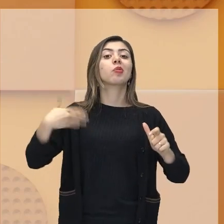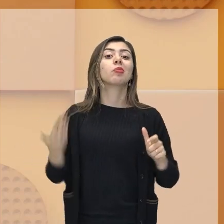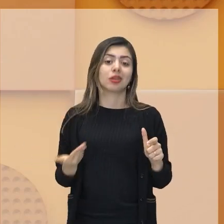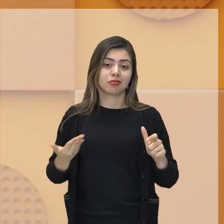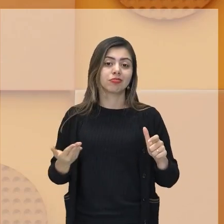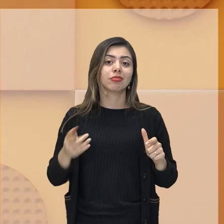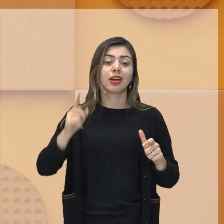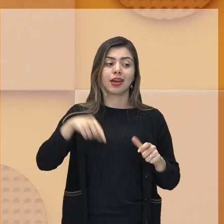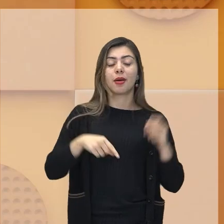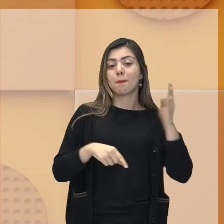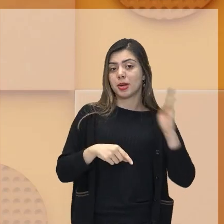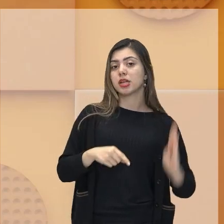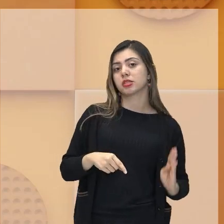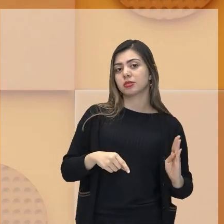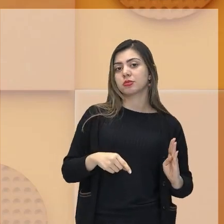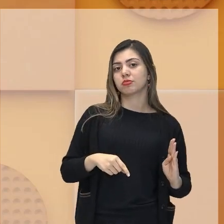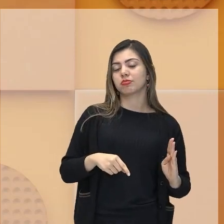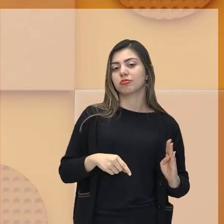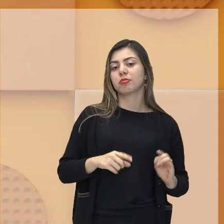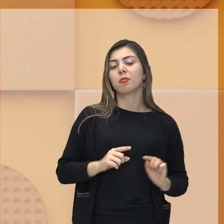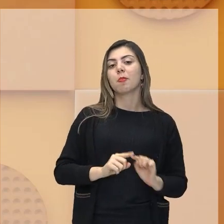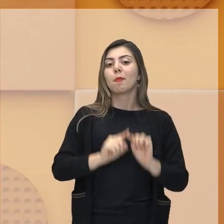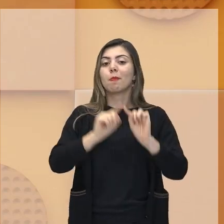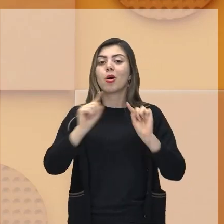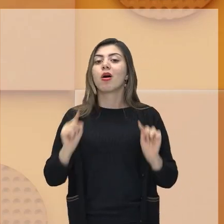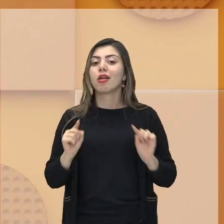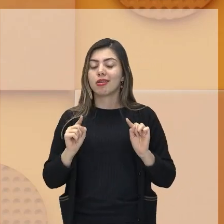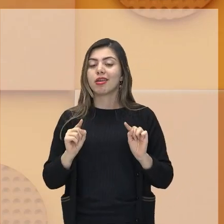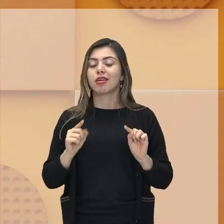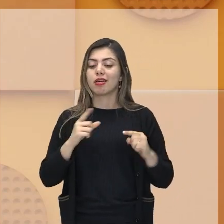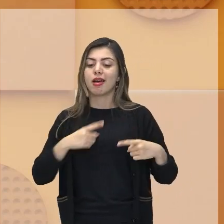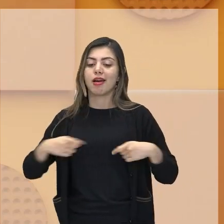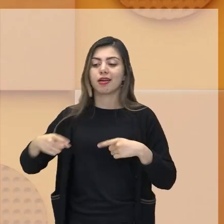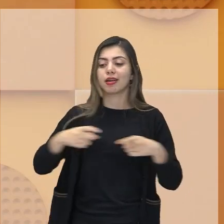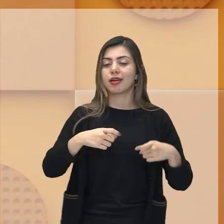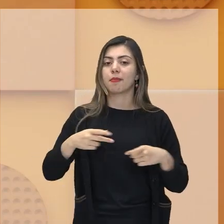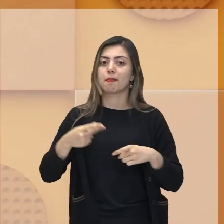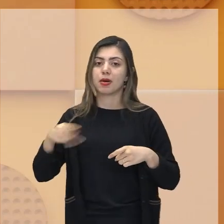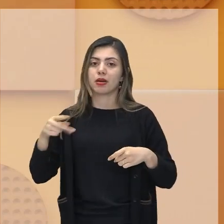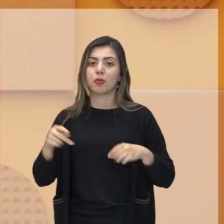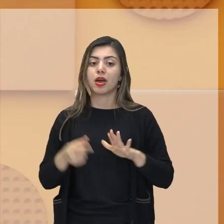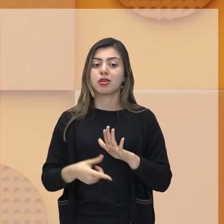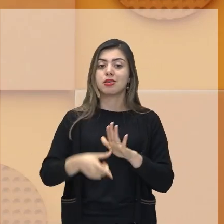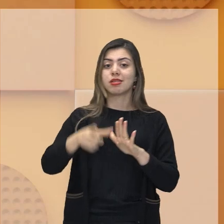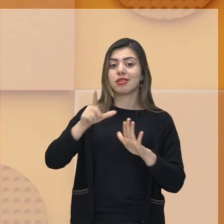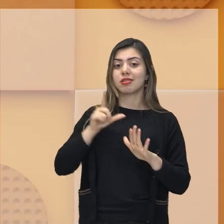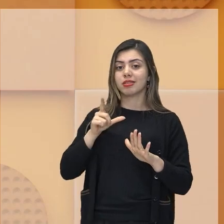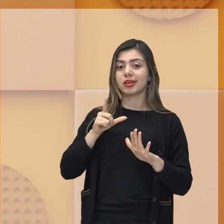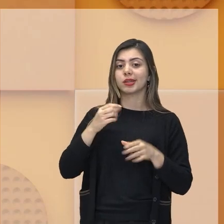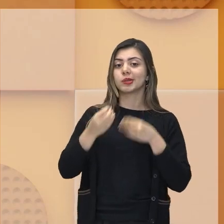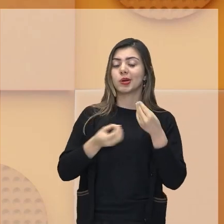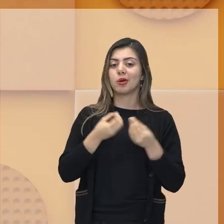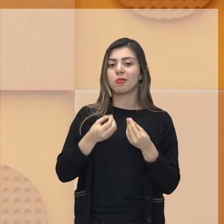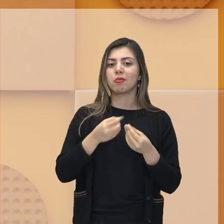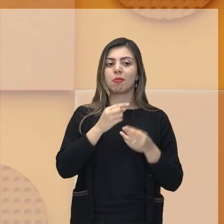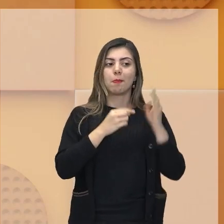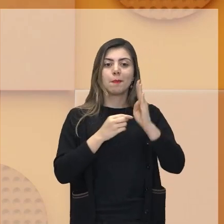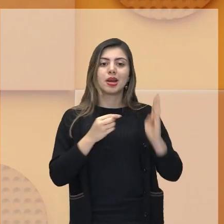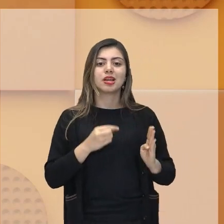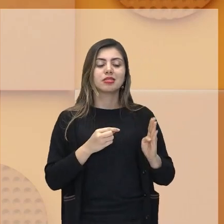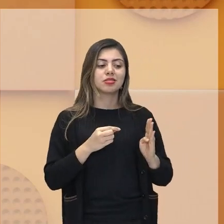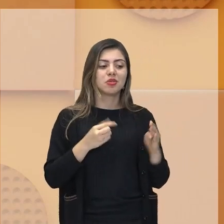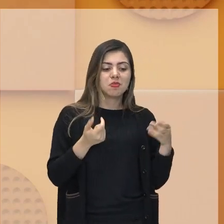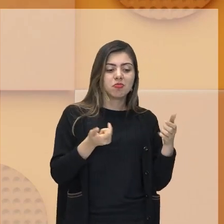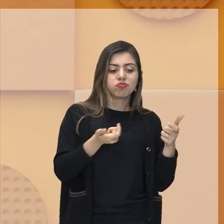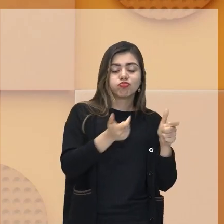exército brasileiro. Só que, antes da Guerra do Paraguai, gente, o exército brasileiro era incipiente. Ele era pequeno,